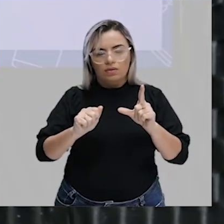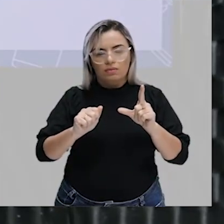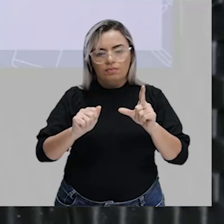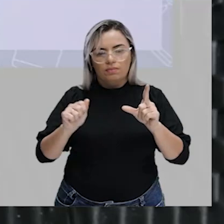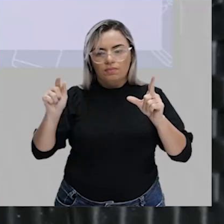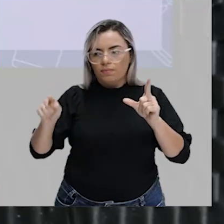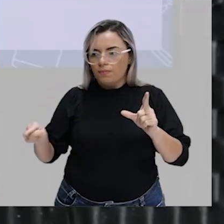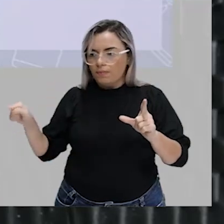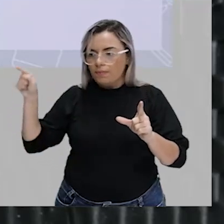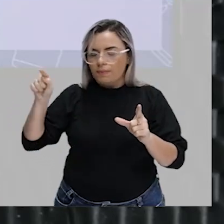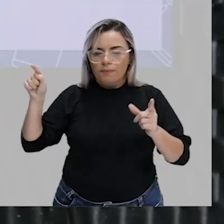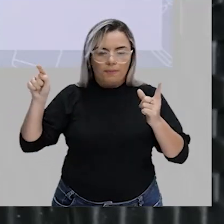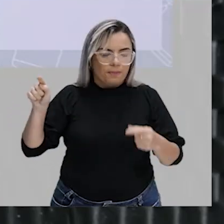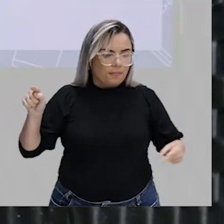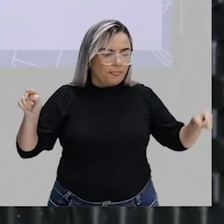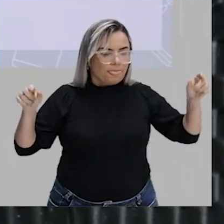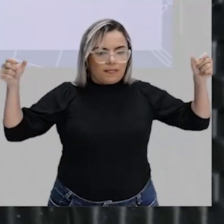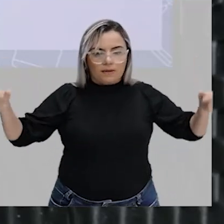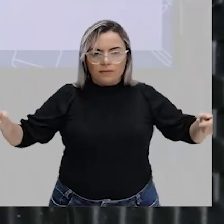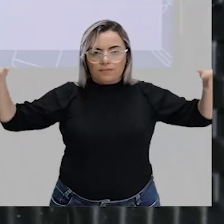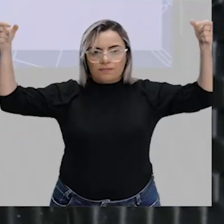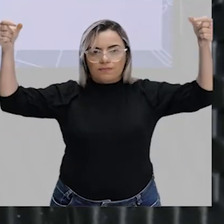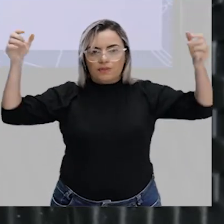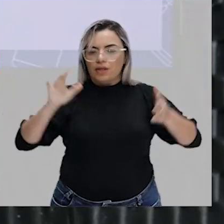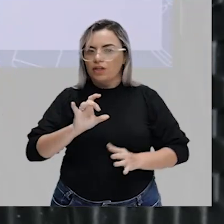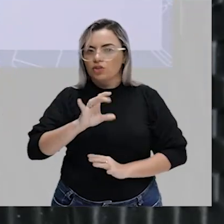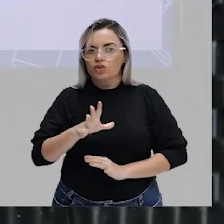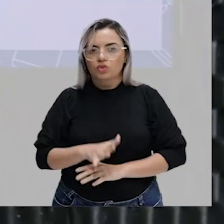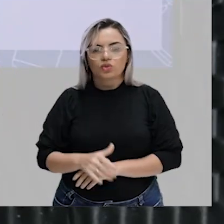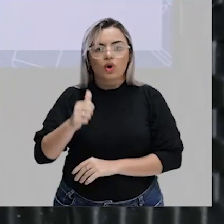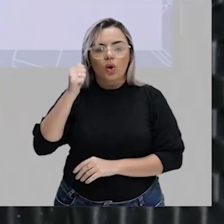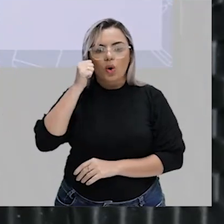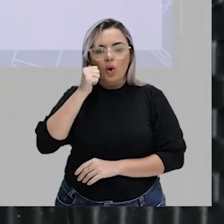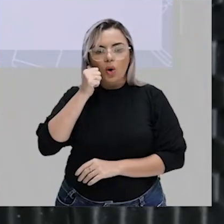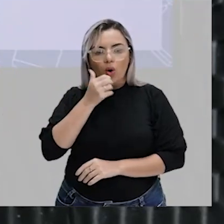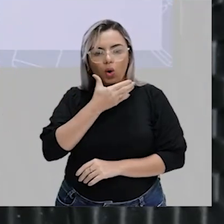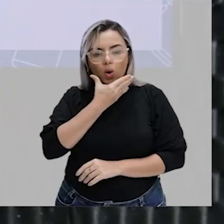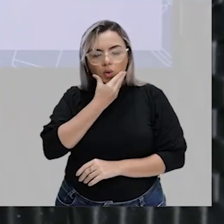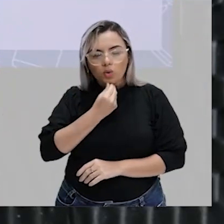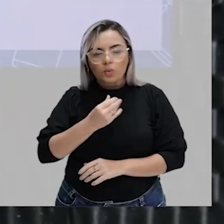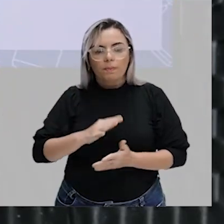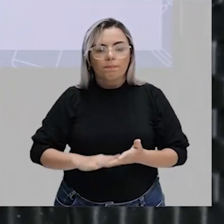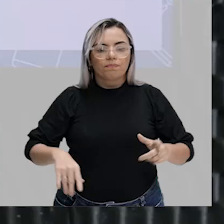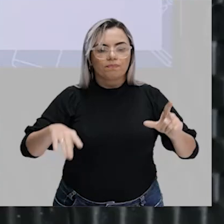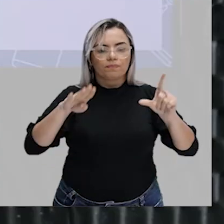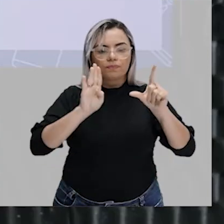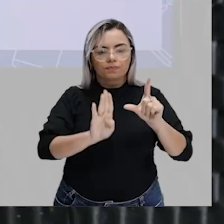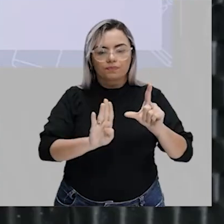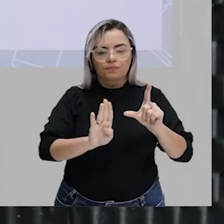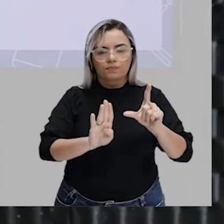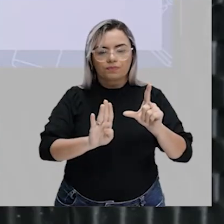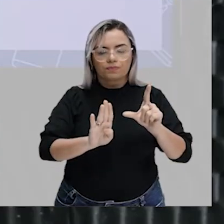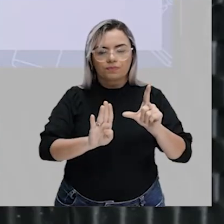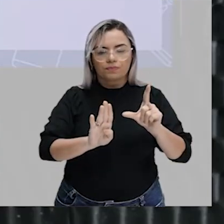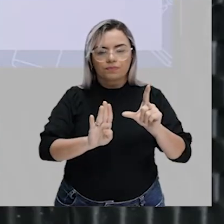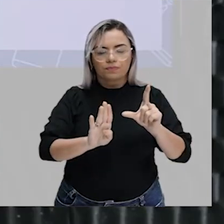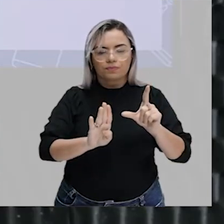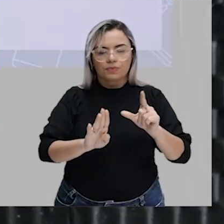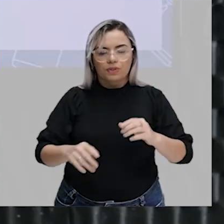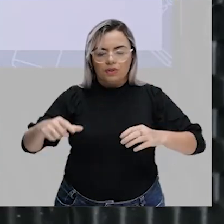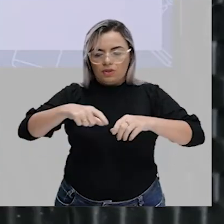sexo masculino, exclusivamente do sexo masculino. Trave de equilíbrio, exclusivamente do sexo